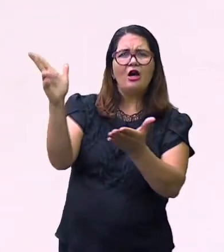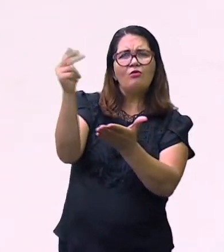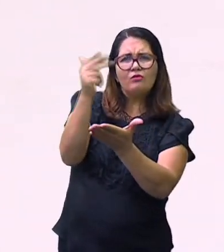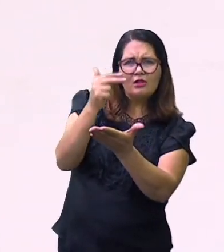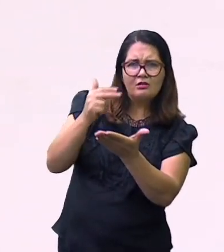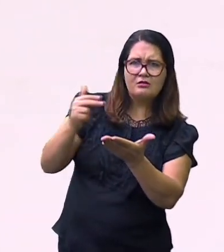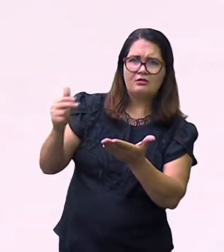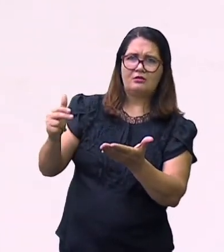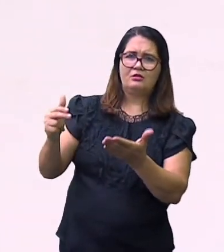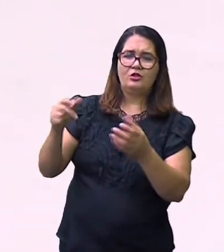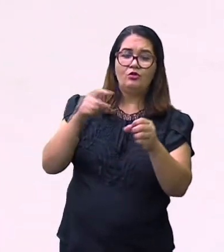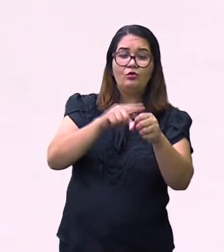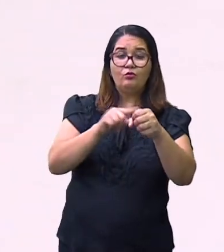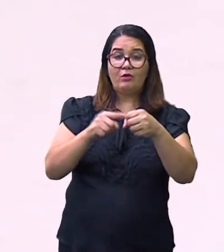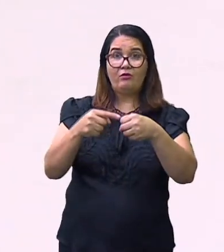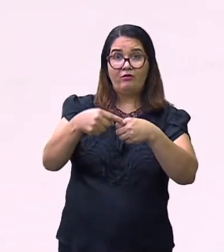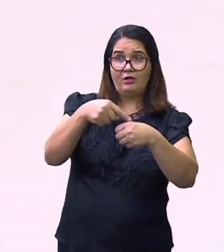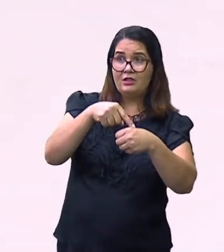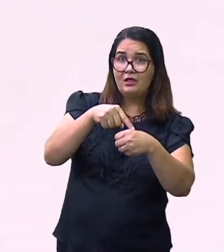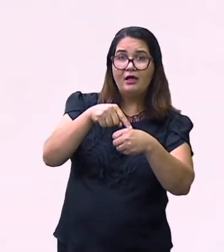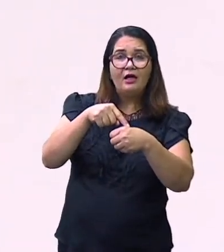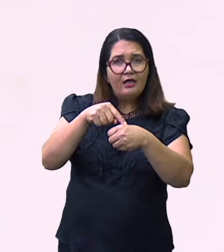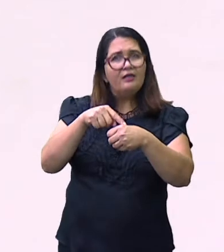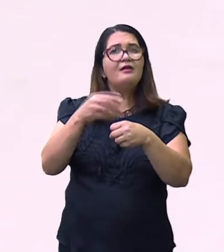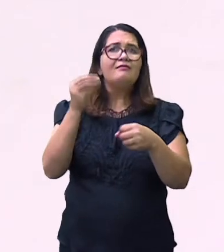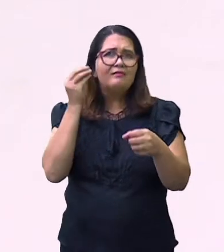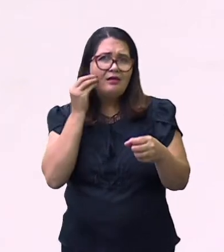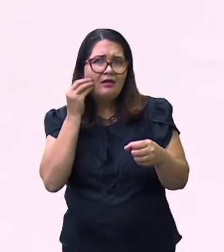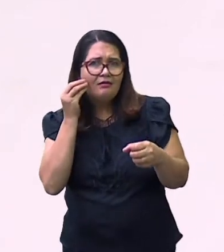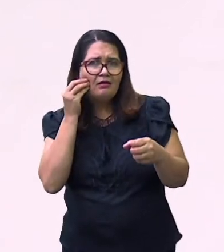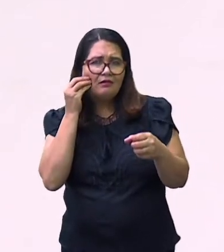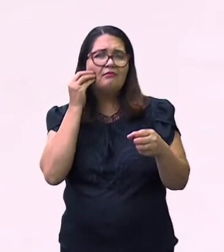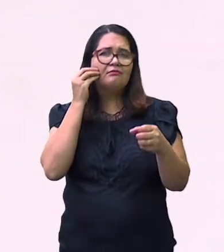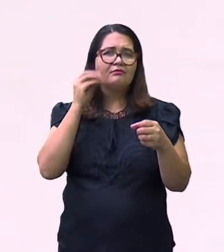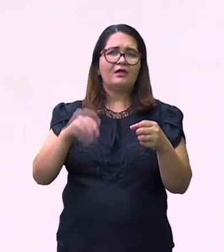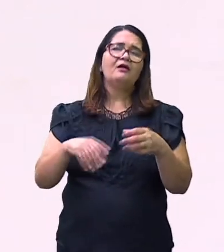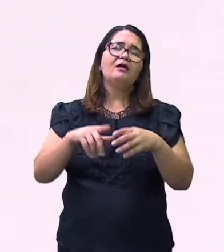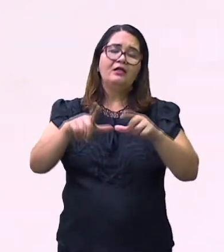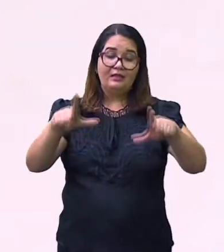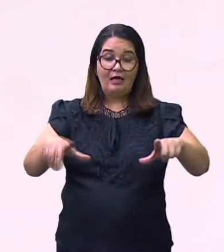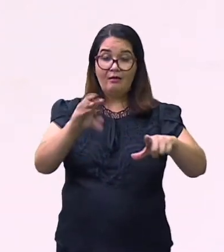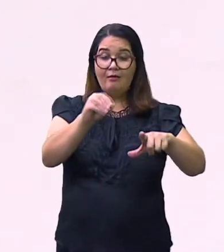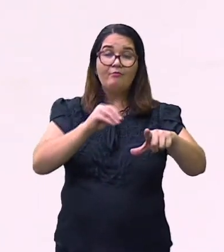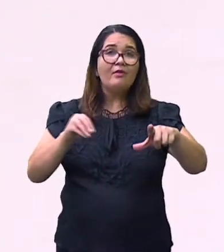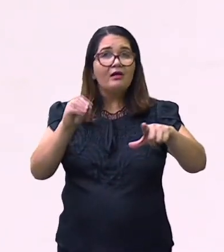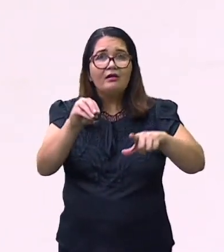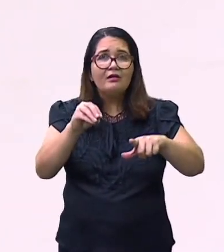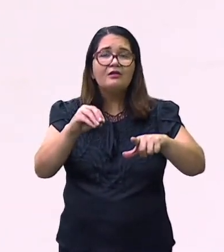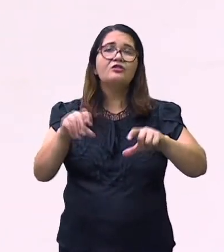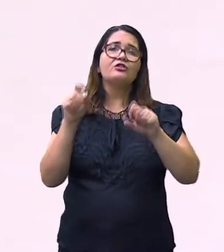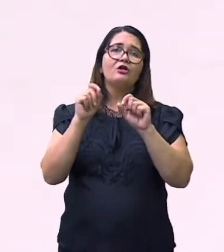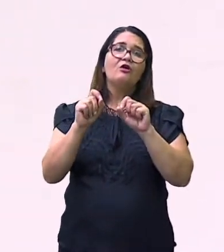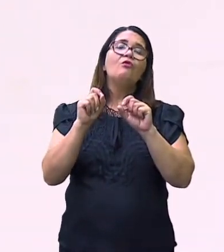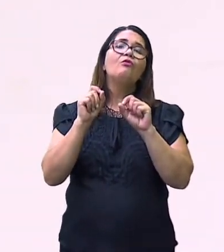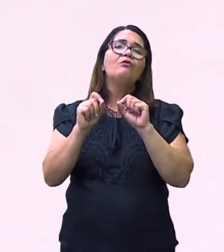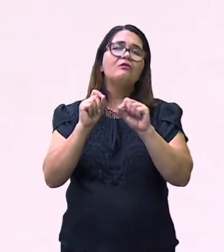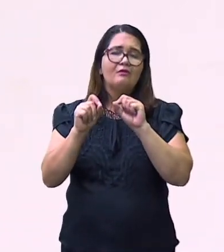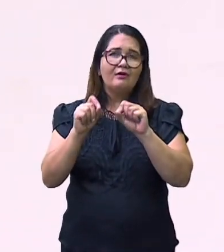que existem dentro da mitocôndria. E como que eu vou colocar isso? A gente faz um corte na base para